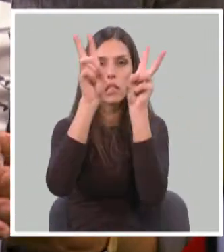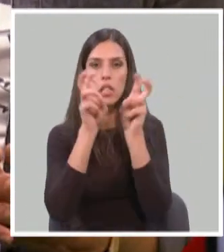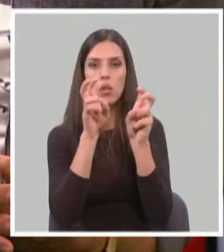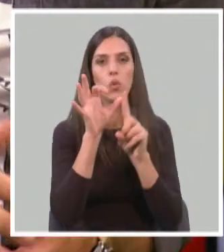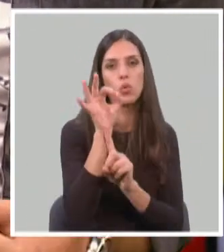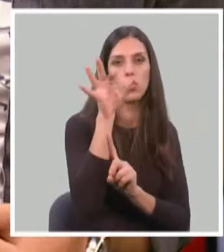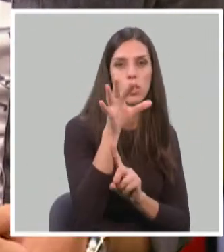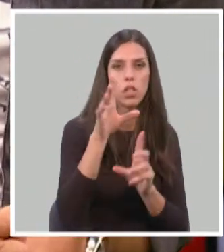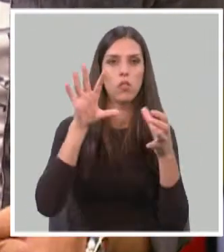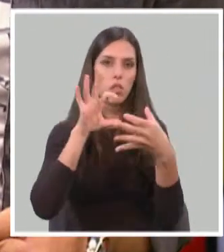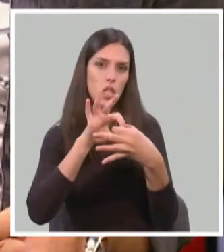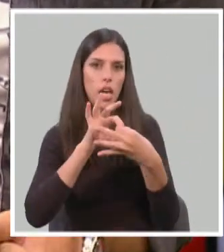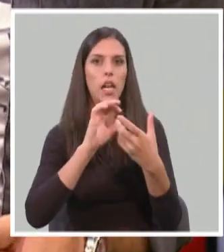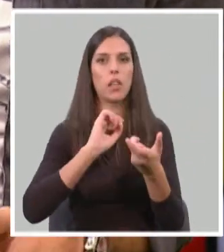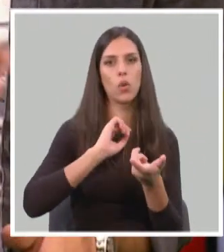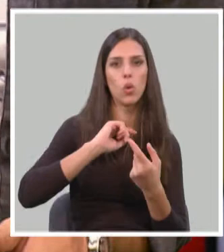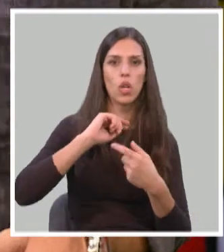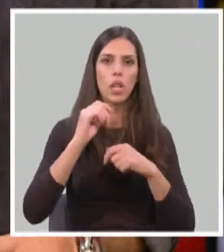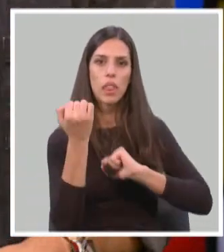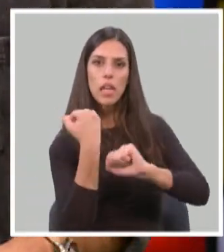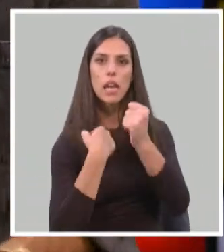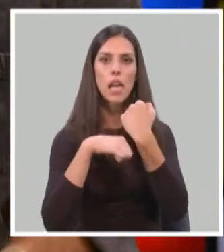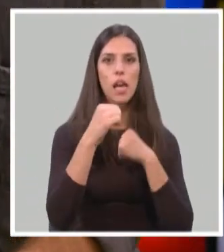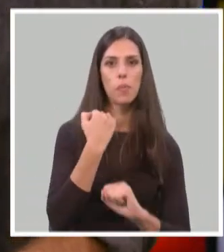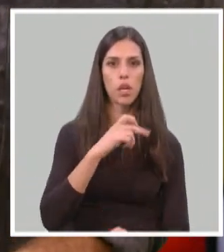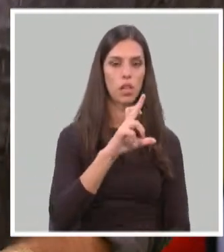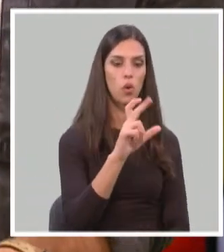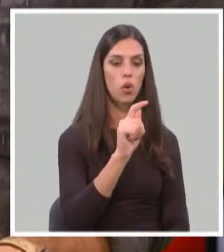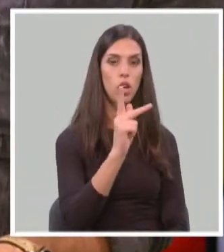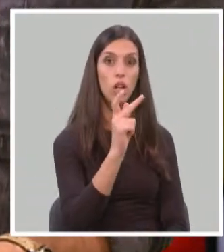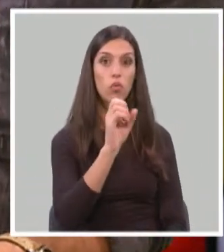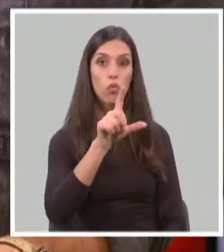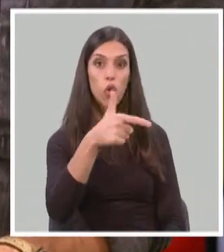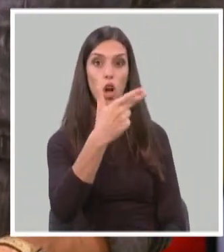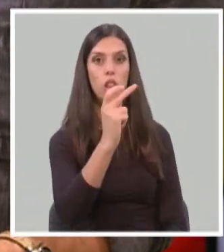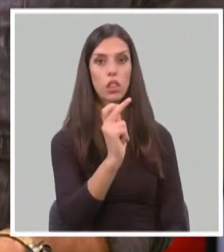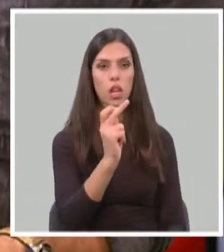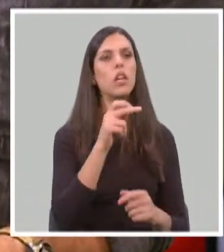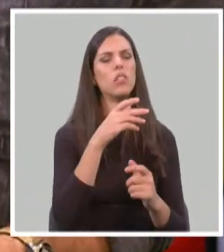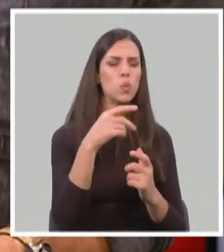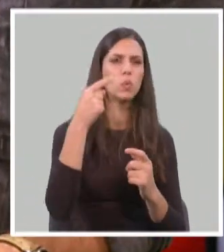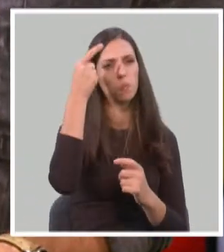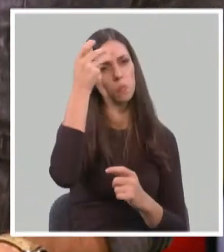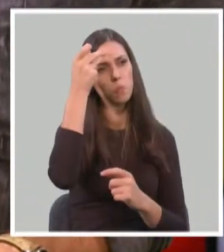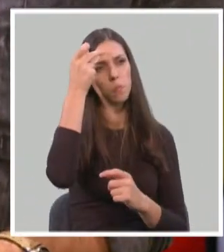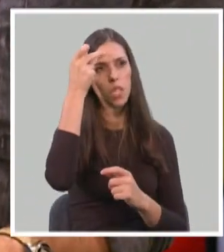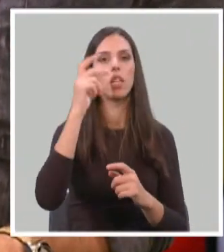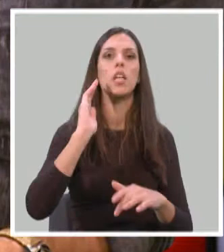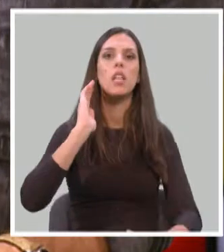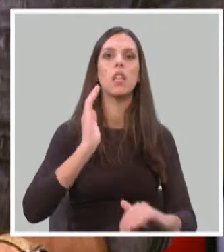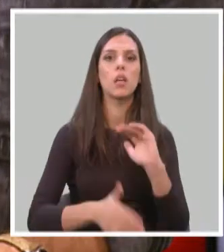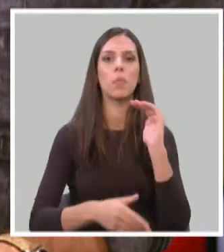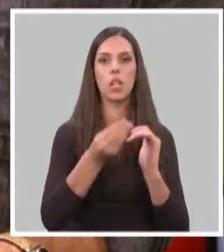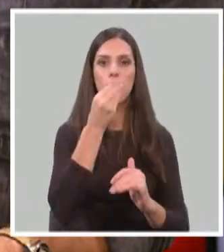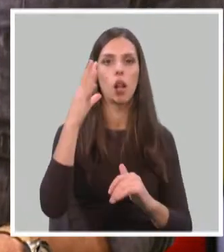sugestivo e uma ideia qualquer de dinâmica. E então a palavra revolta já lá andava e um dia num almoço qualquer alguém pediu um